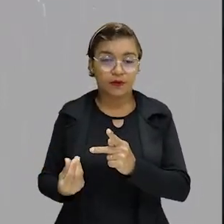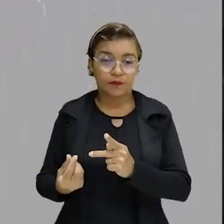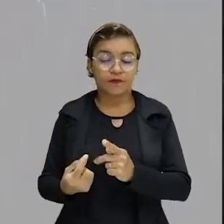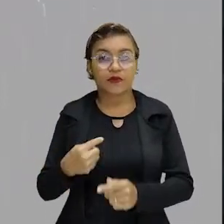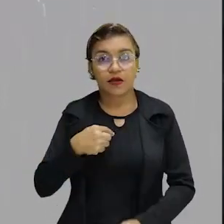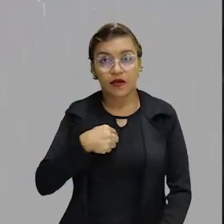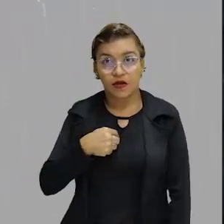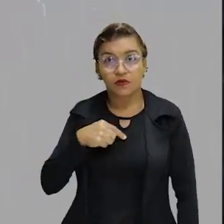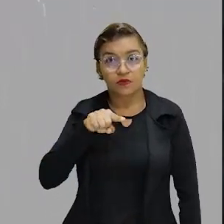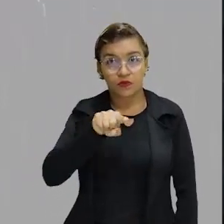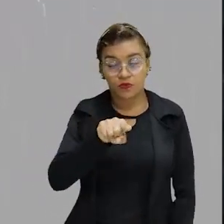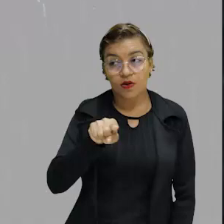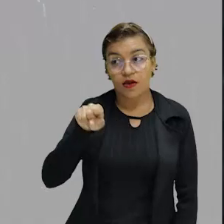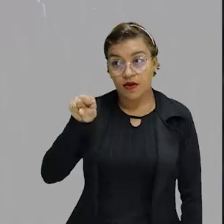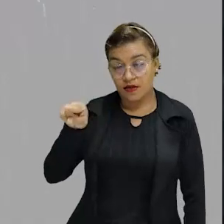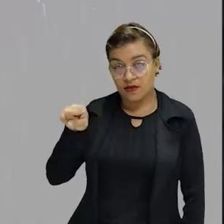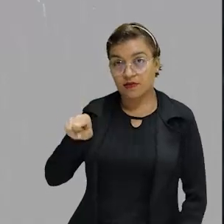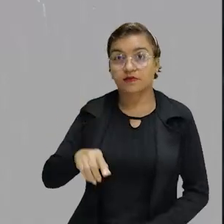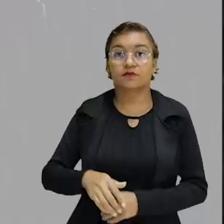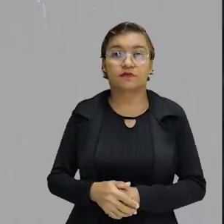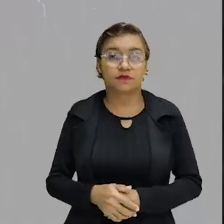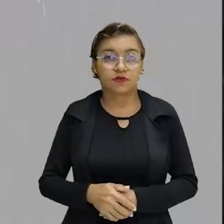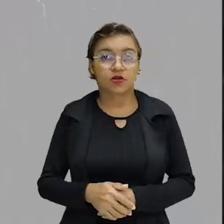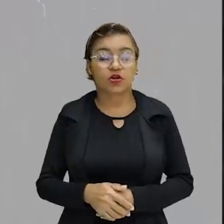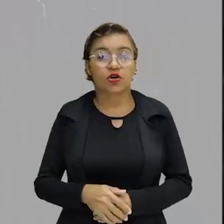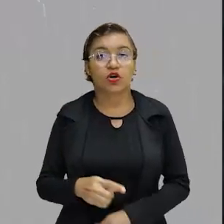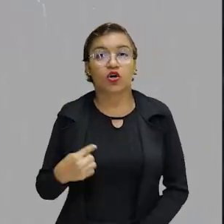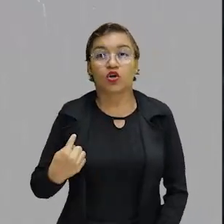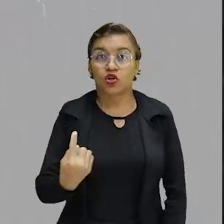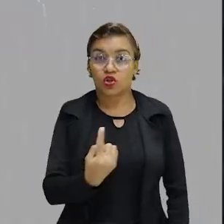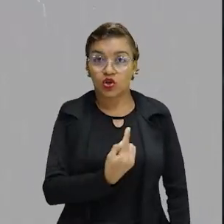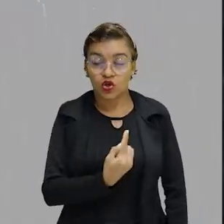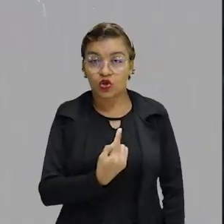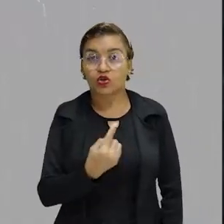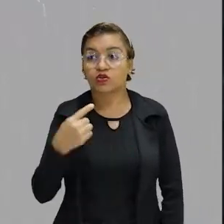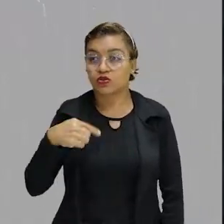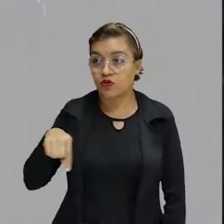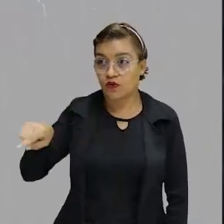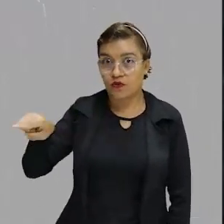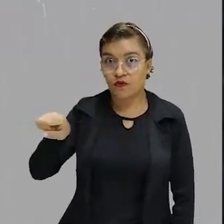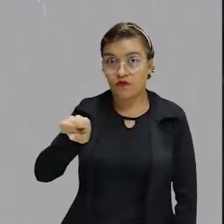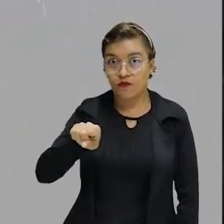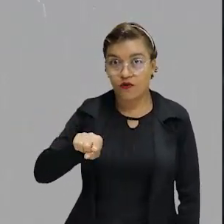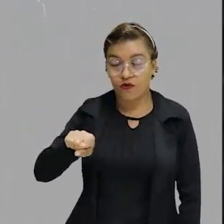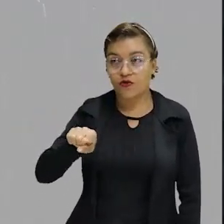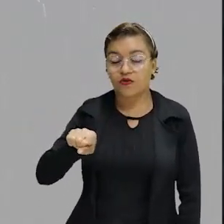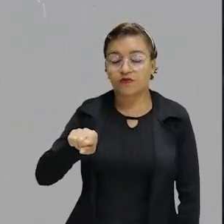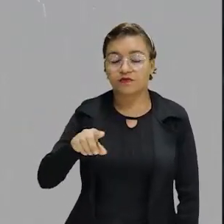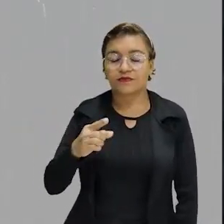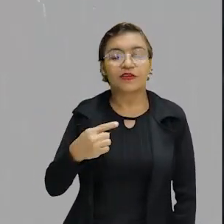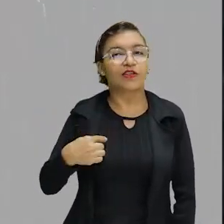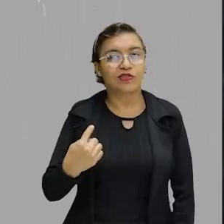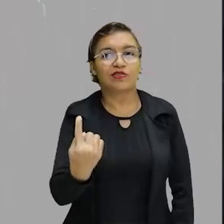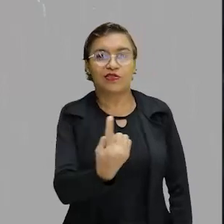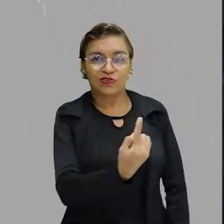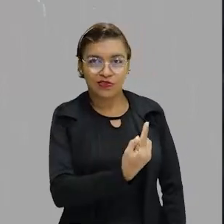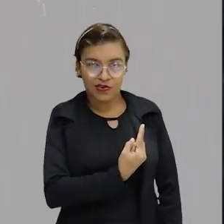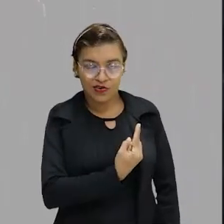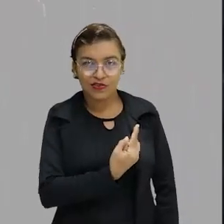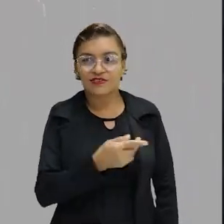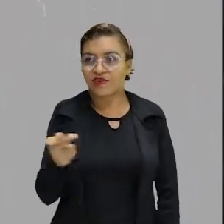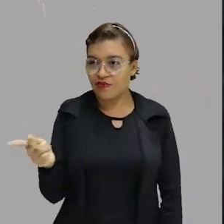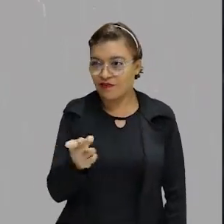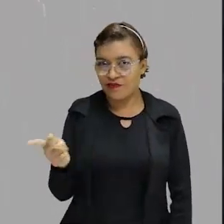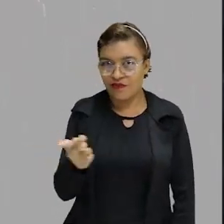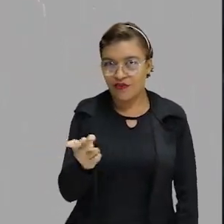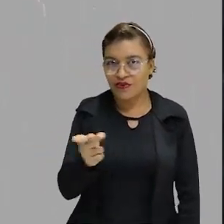ele, nós, vós, eles, né? Então, essas são as pessoas gramaticais e o número relacionado, se é singular ou se é